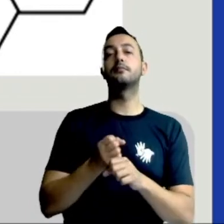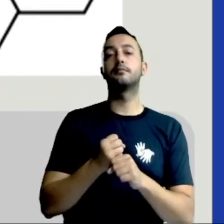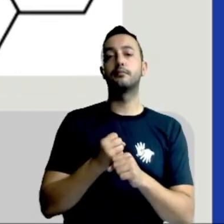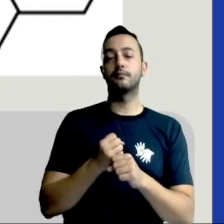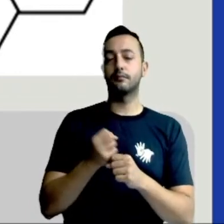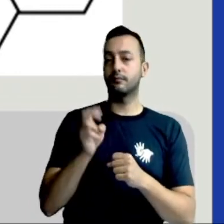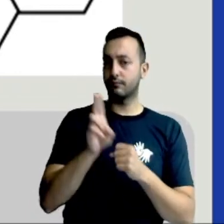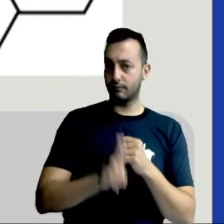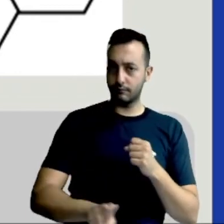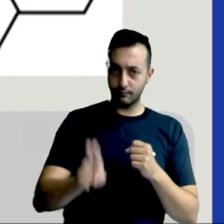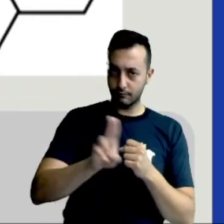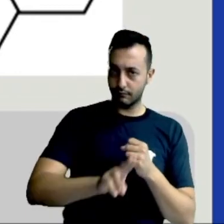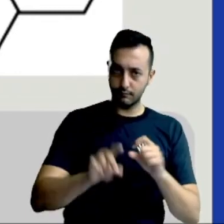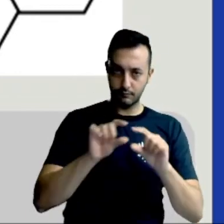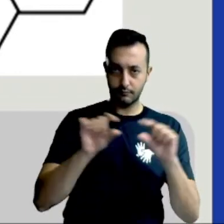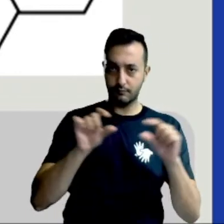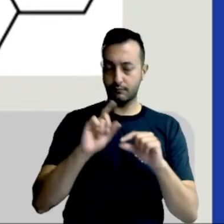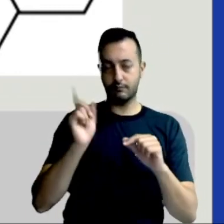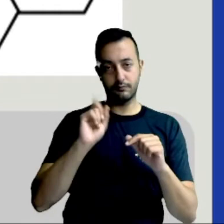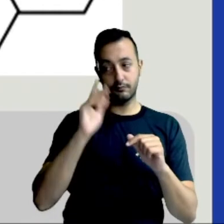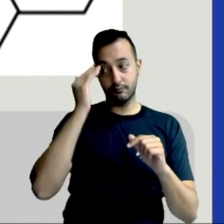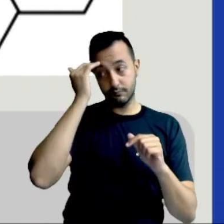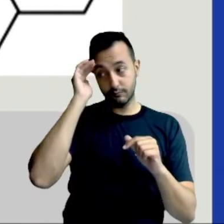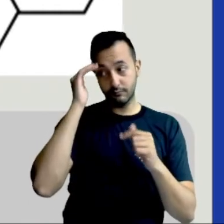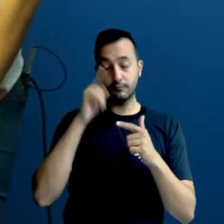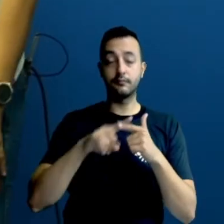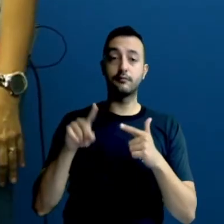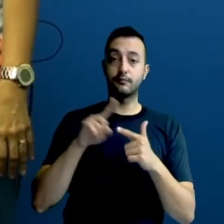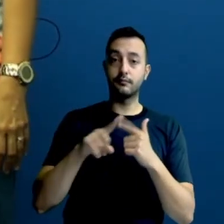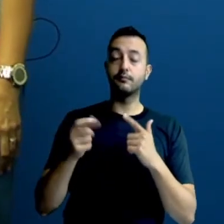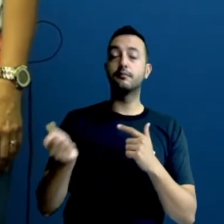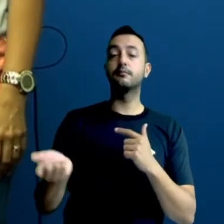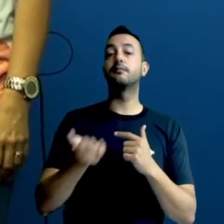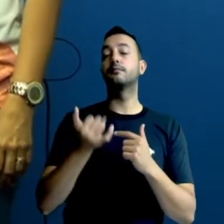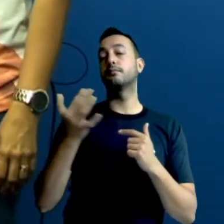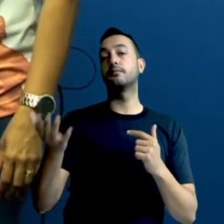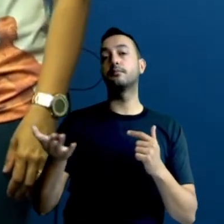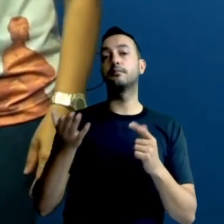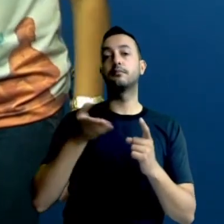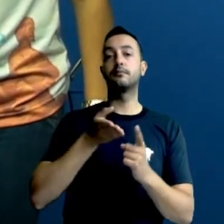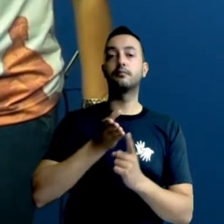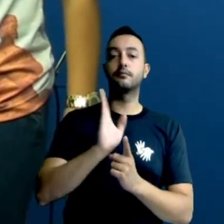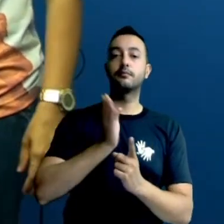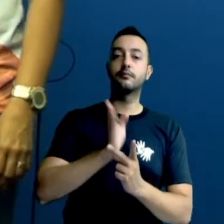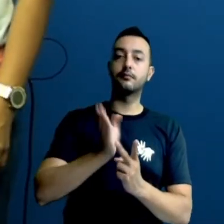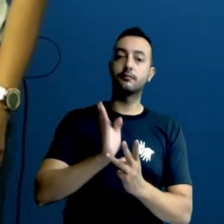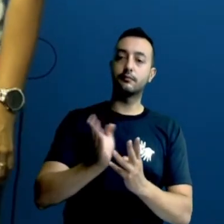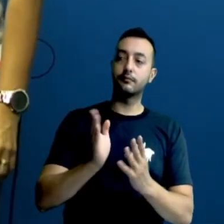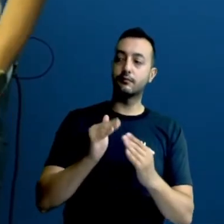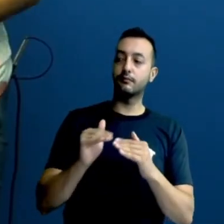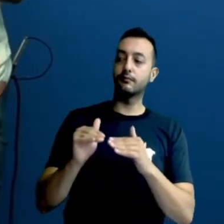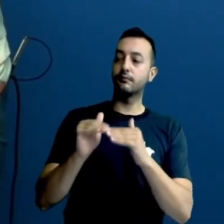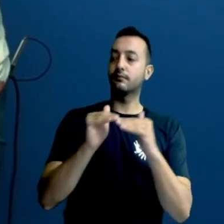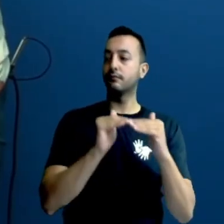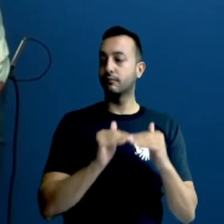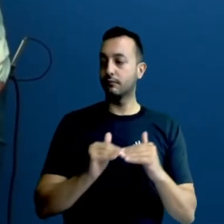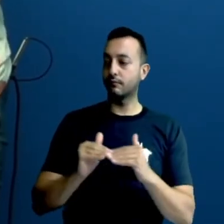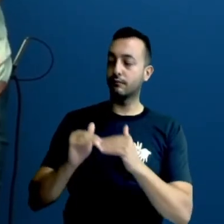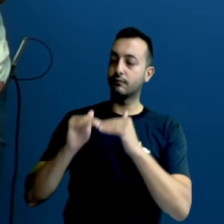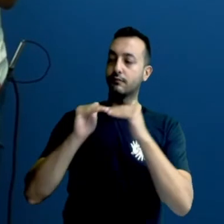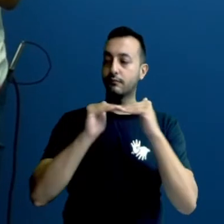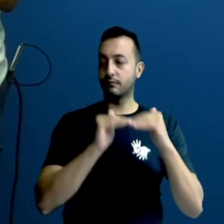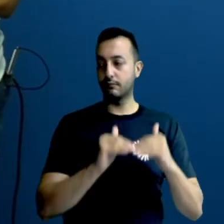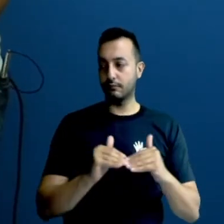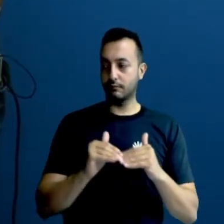uso de fórmula, que você vai ter que entender o problema. Ele quer o número de diagonais que partem do vértice comum, ou seja, do vértice